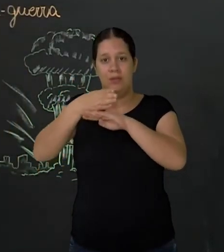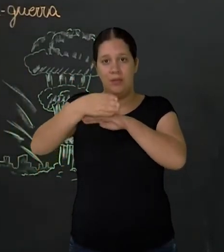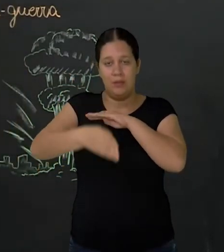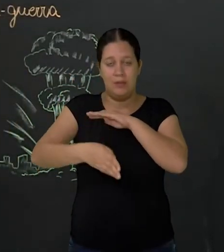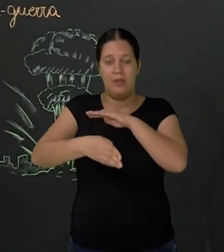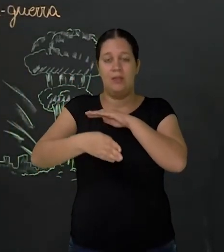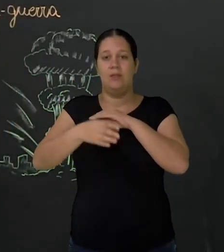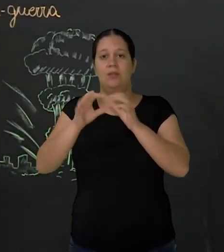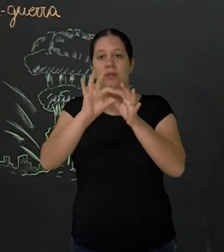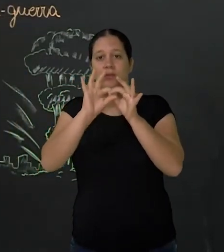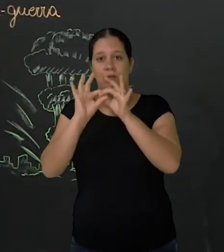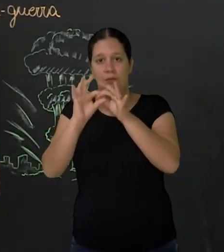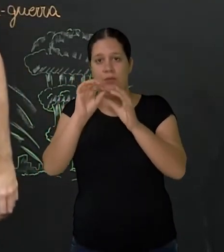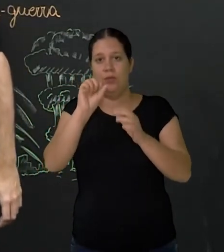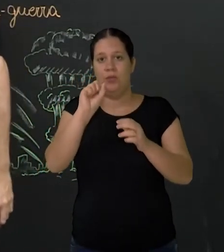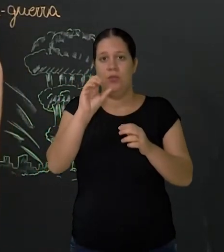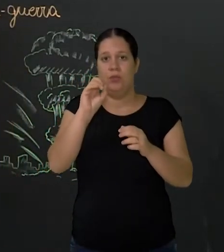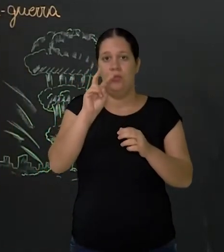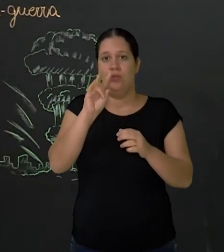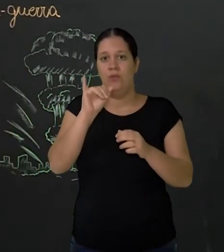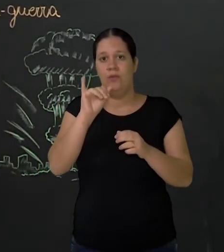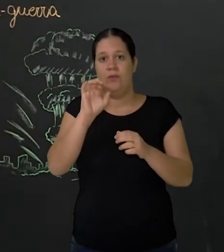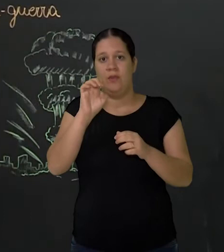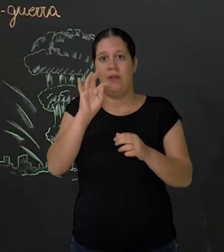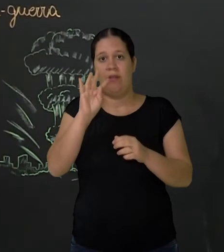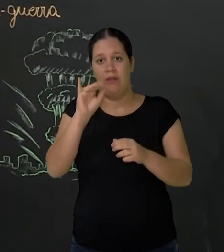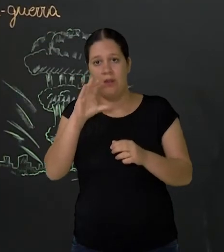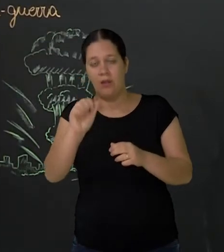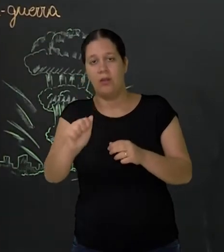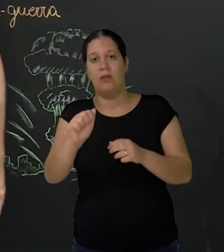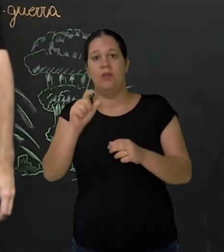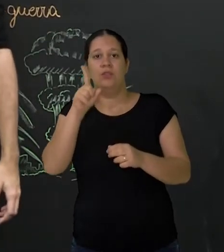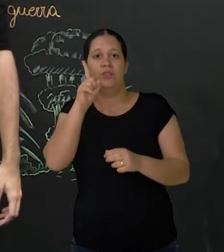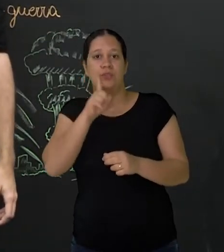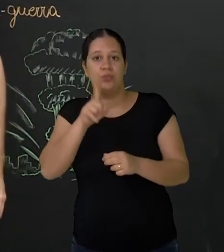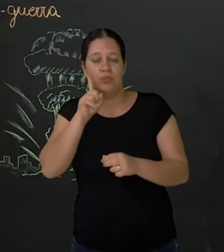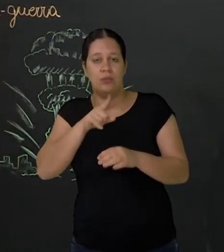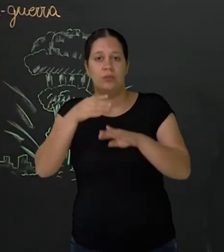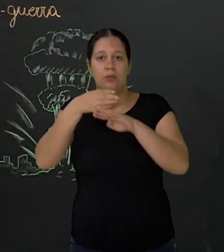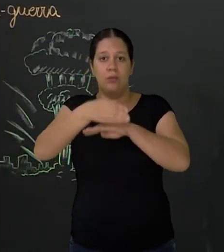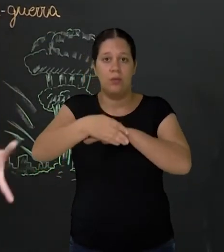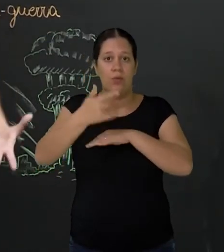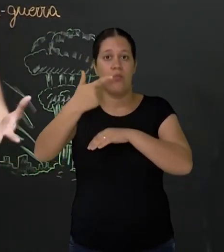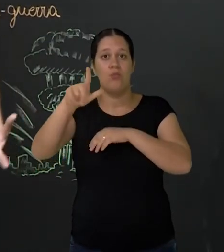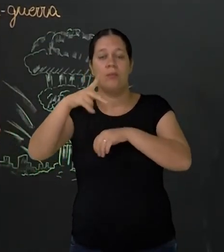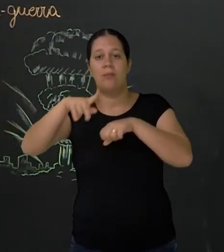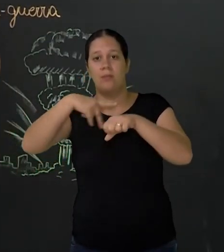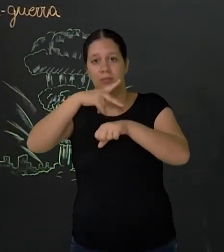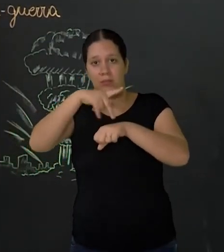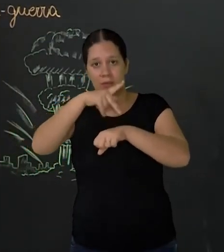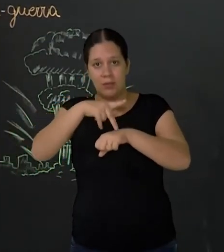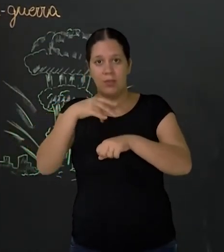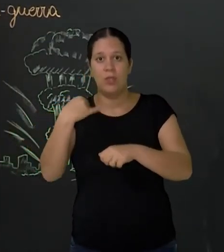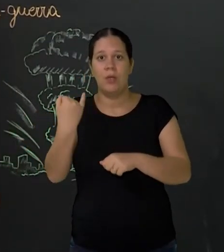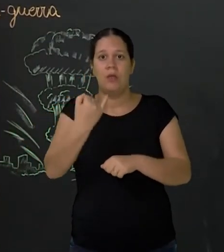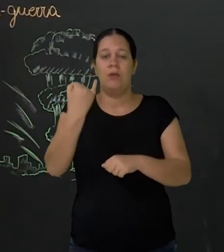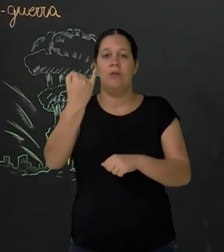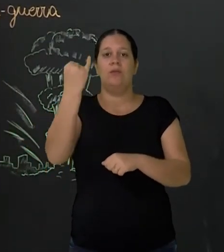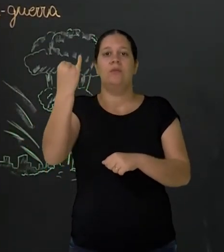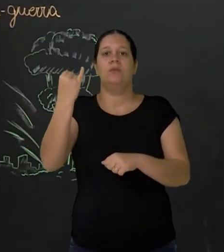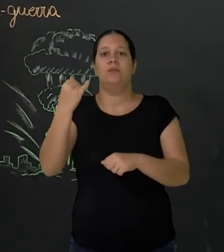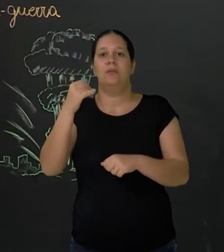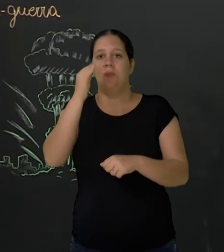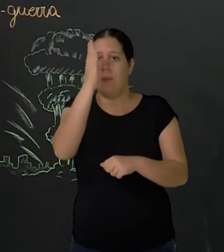da entrada da União Soviética, falou da entrada dos Estados Unidos, mas um outro país que entra com uma participação importante na Segunda